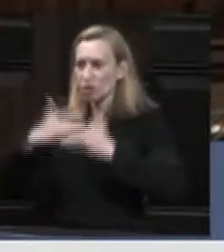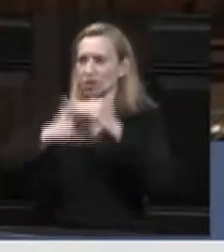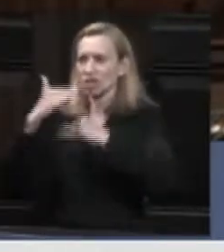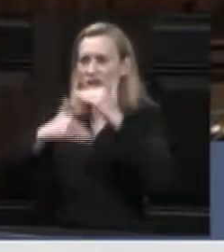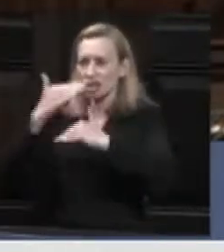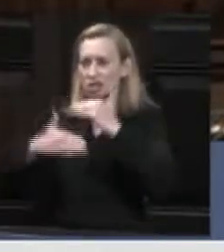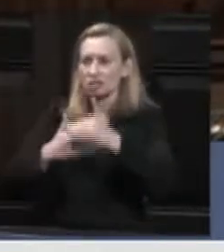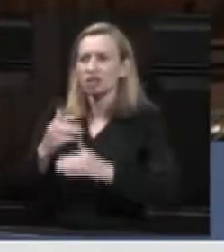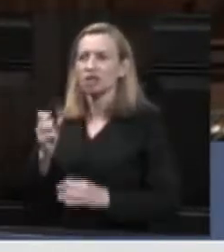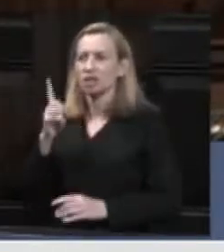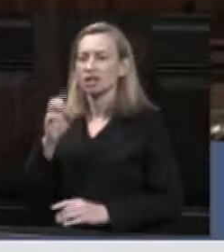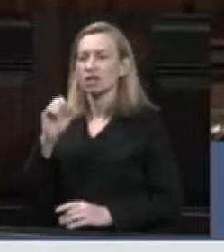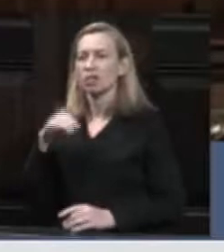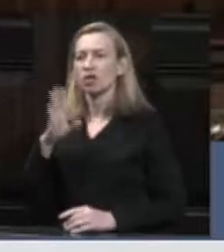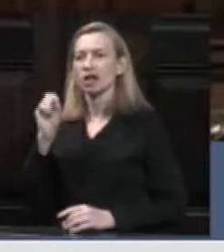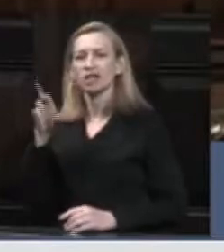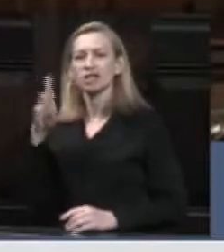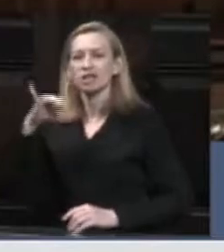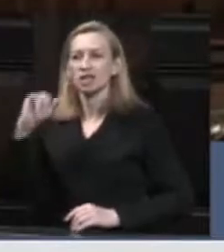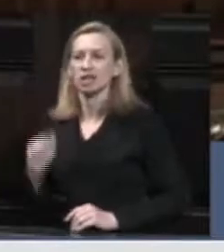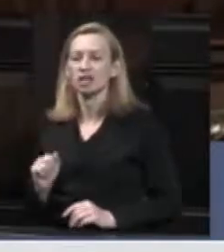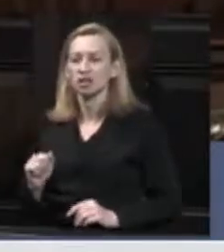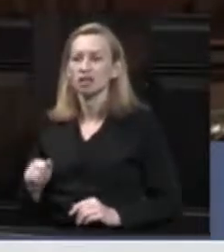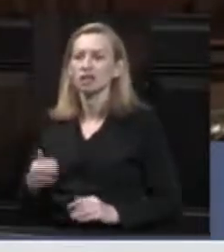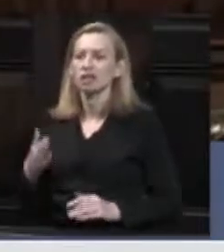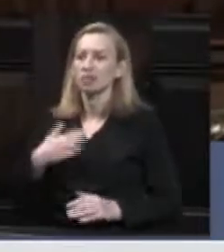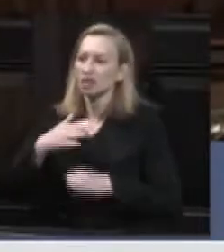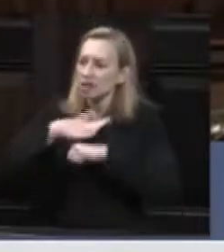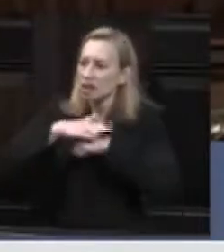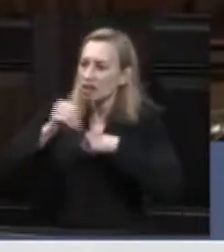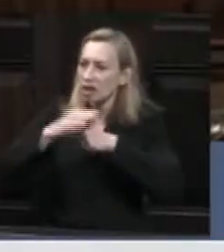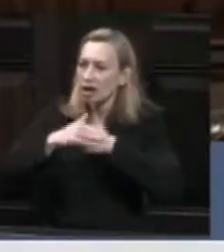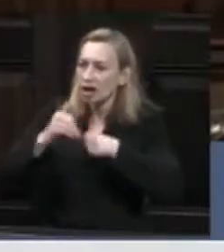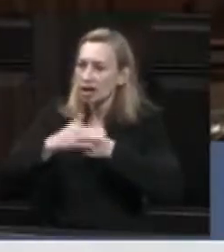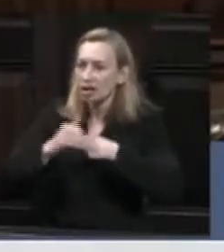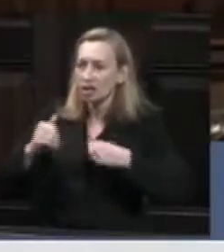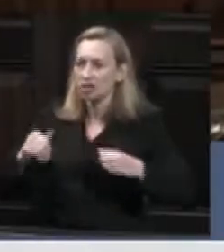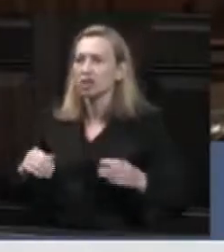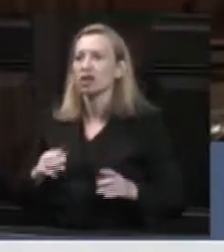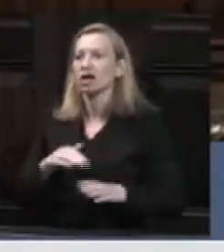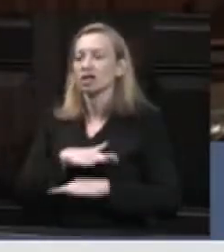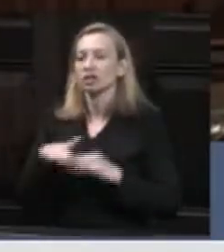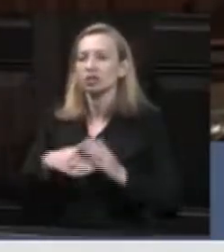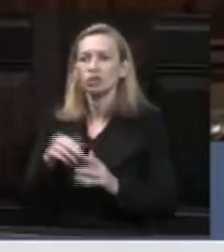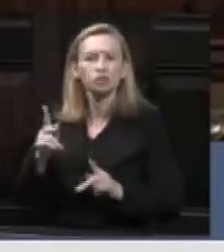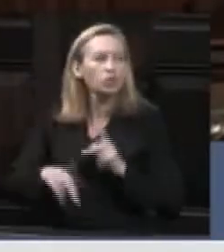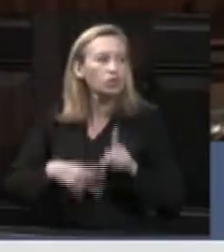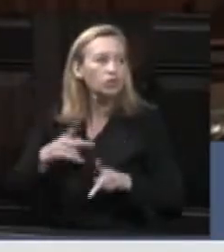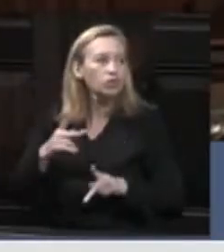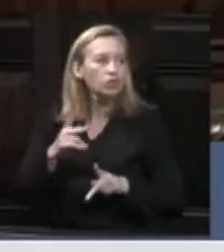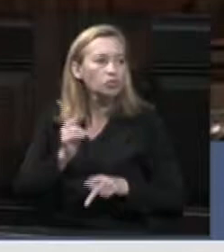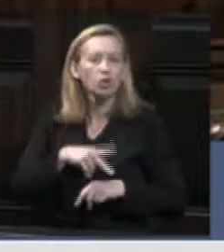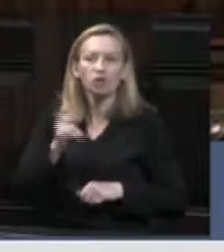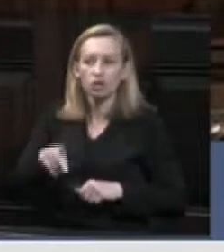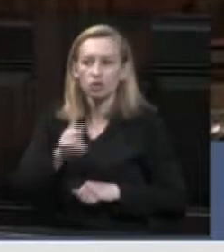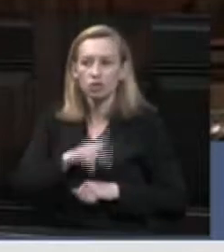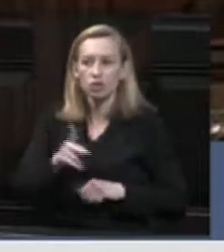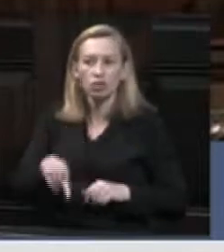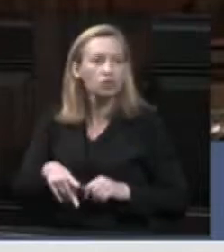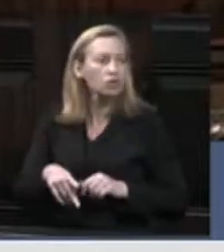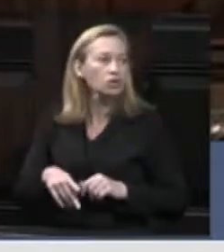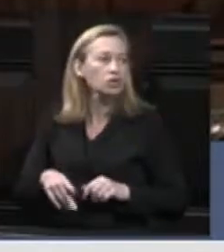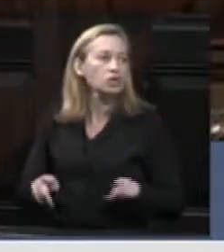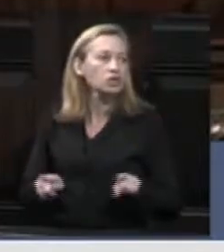da democracia e a minha solidariedade como professor universitário da Universidade Federal Fluminense e também como deputado, toda a